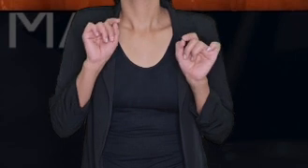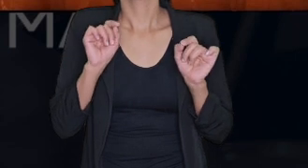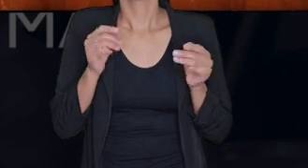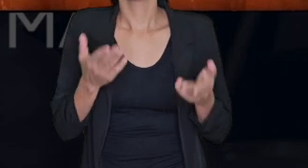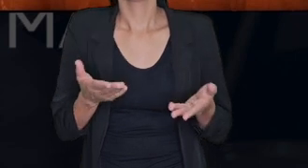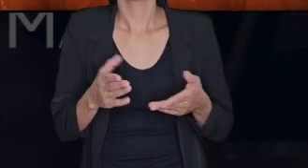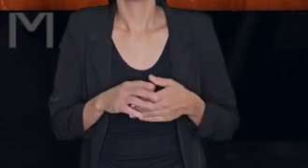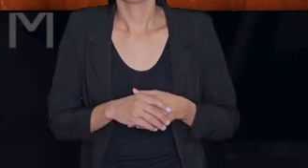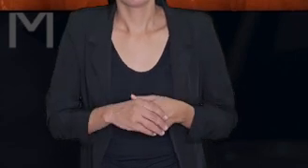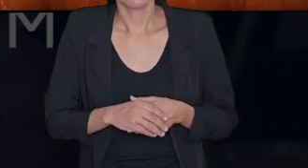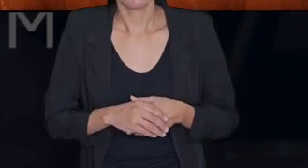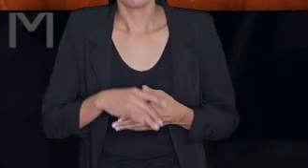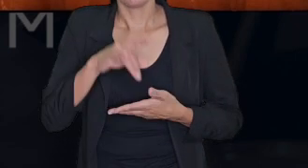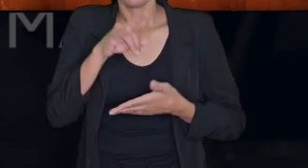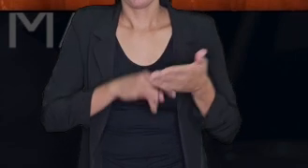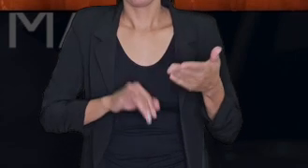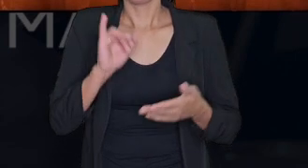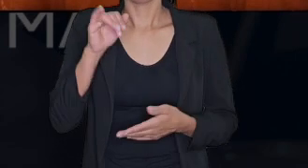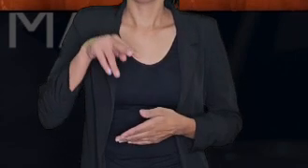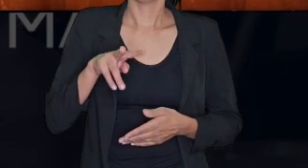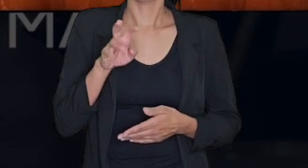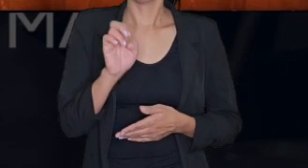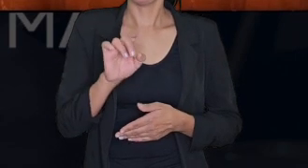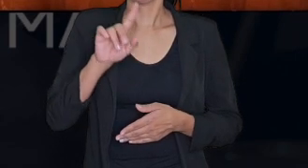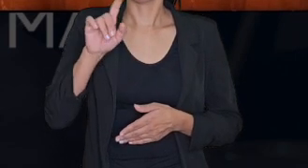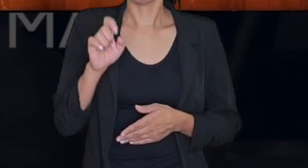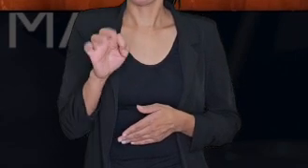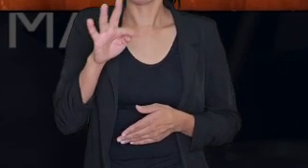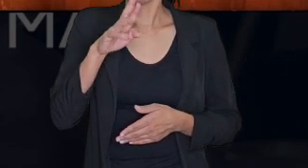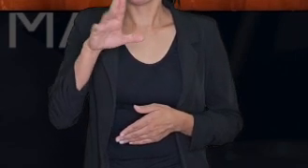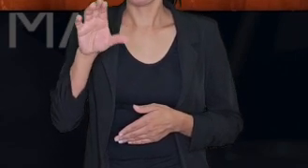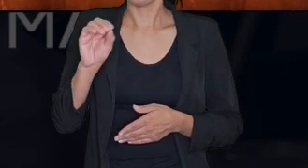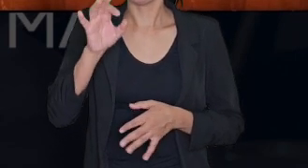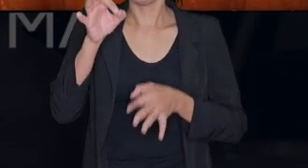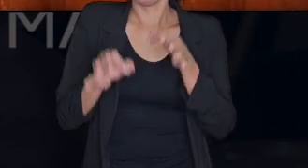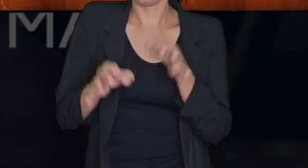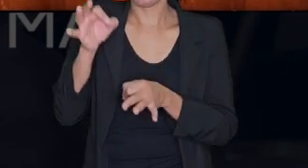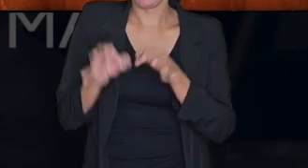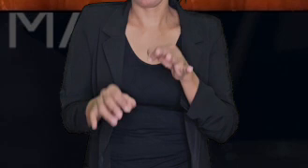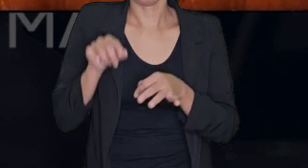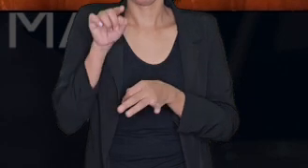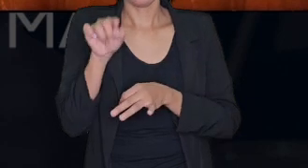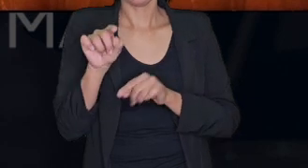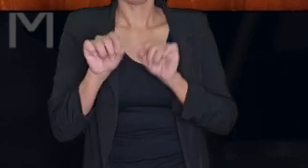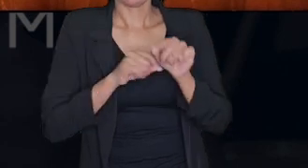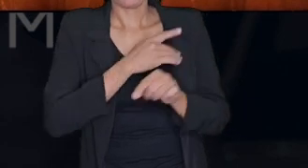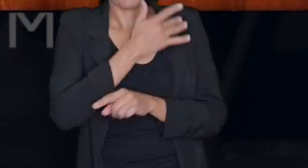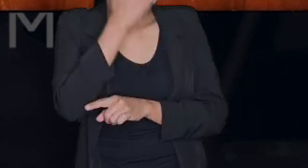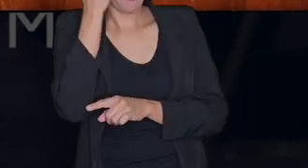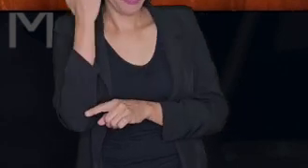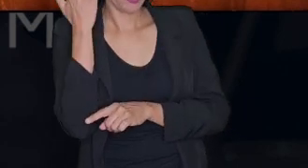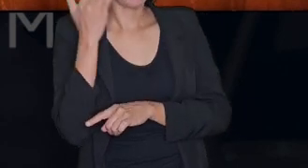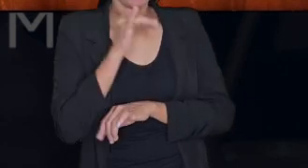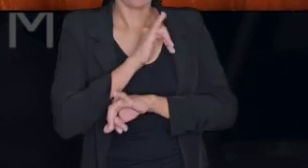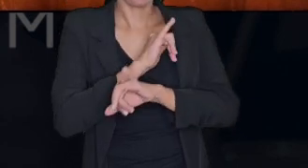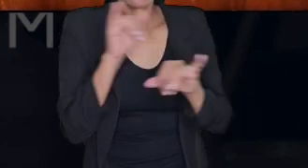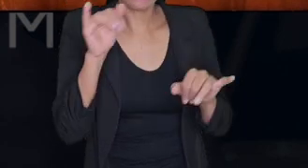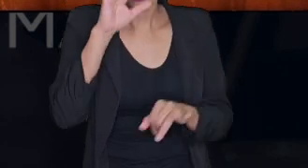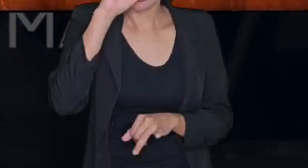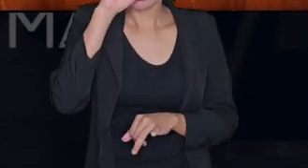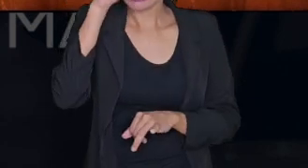uma publicidade para o inventário extrajudicial. No inventário